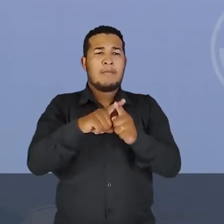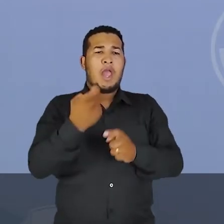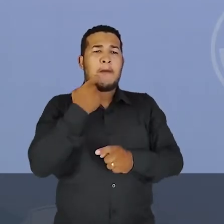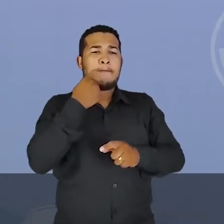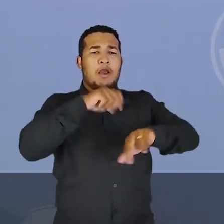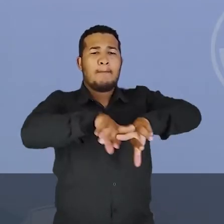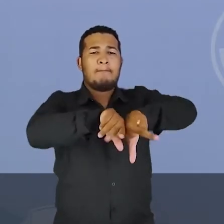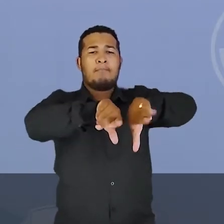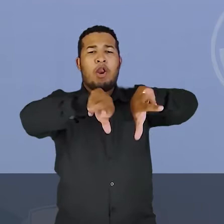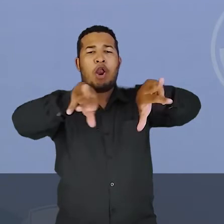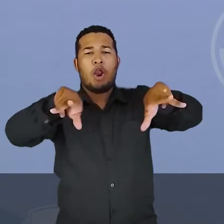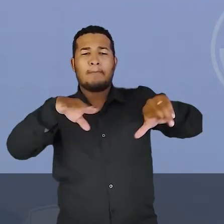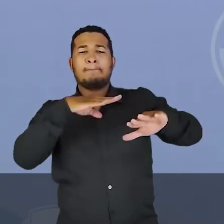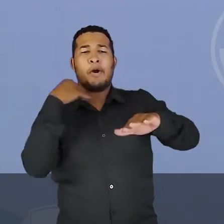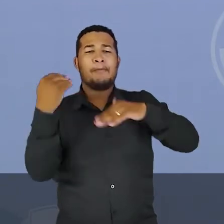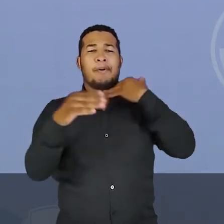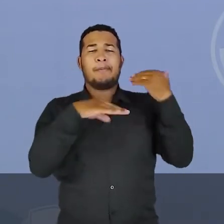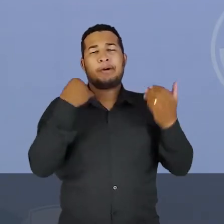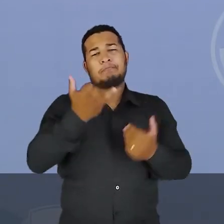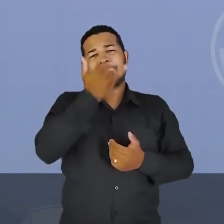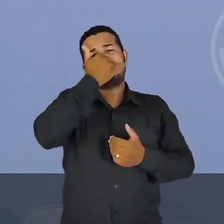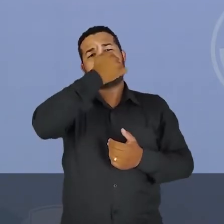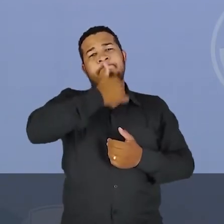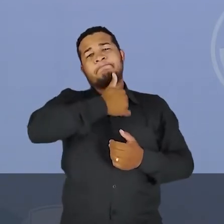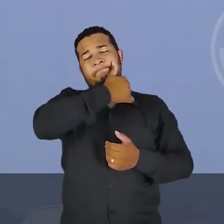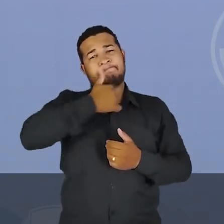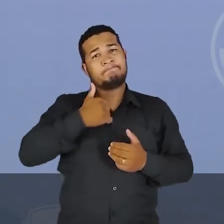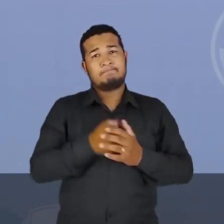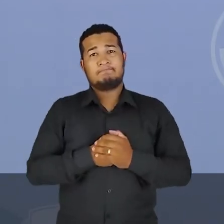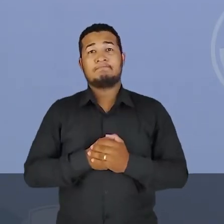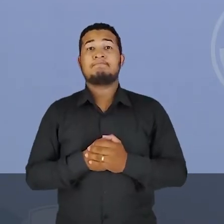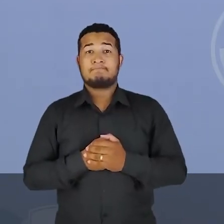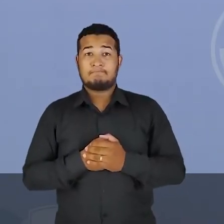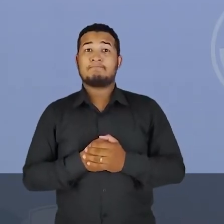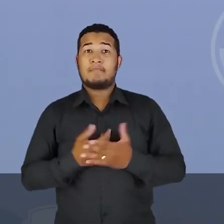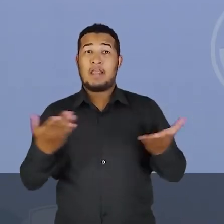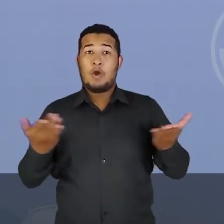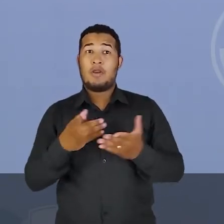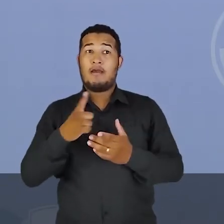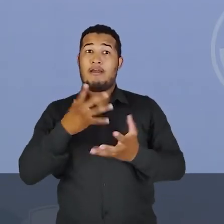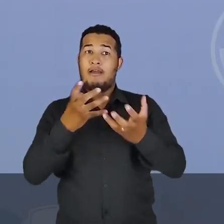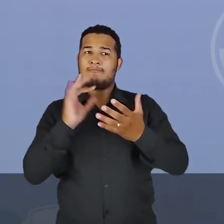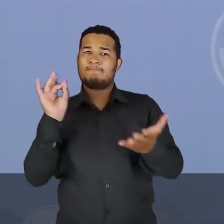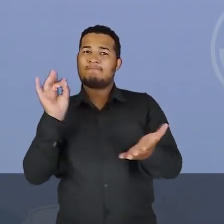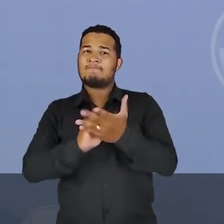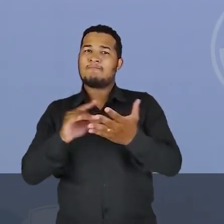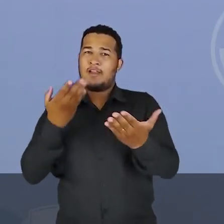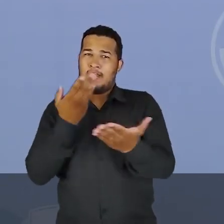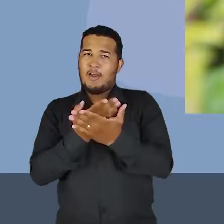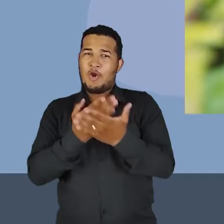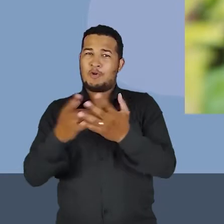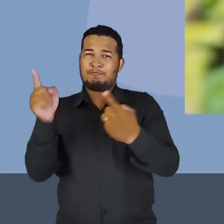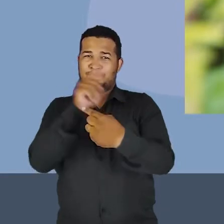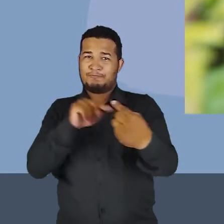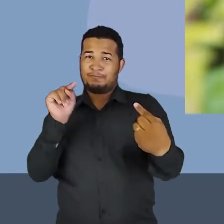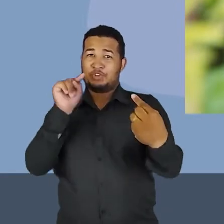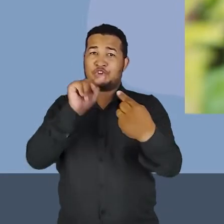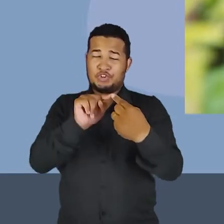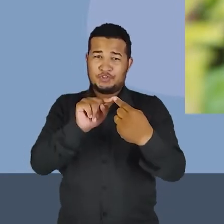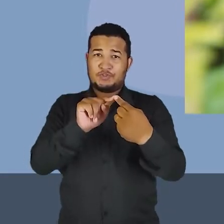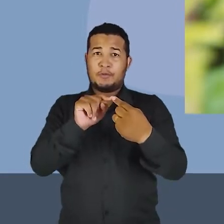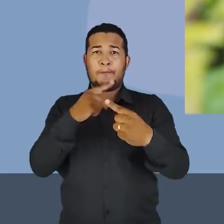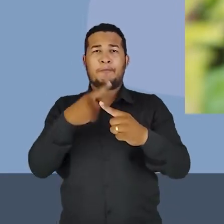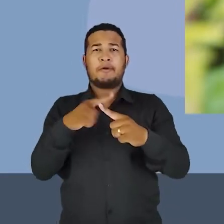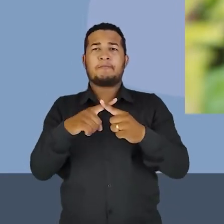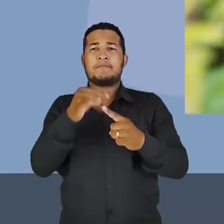toda, diretamente relacionado ao Rio Doce. E aqui nós chegamos no ponto que nós queremos aqui nessa aula, que o desmatamento ele